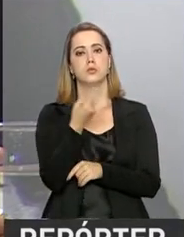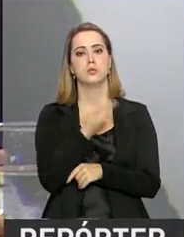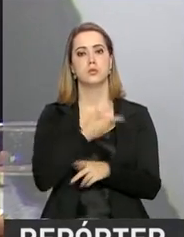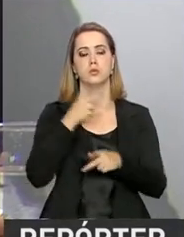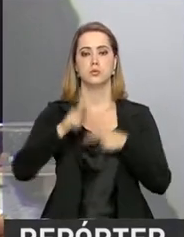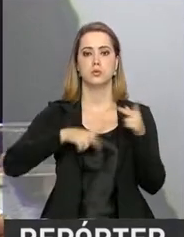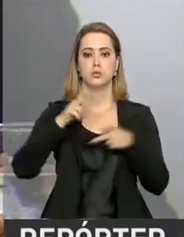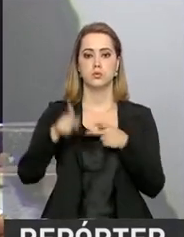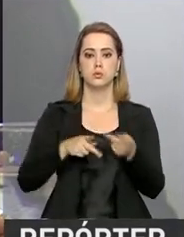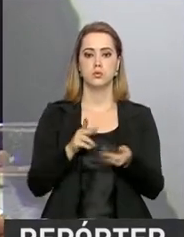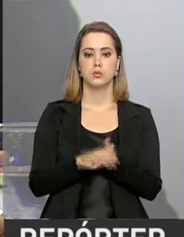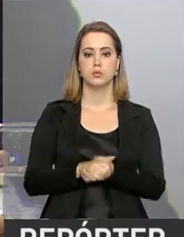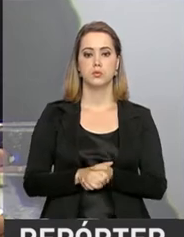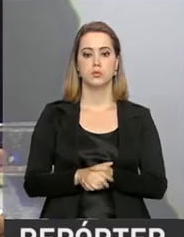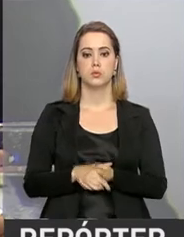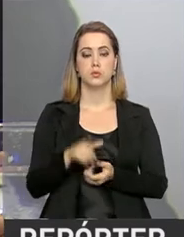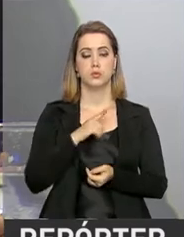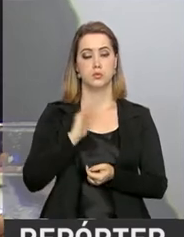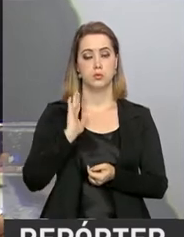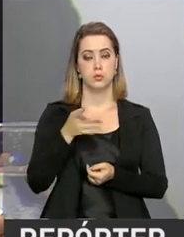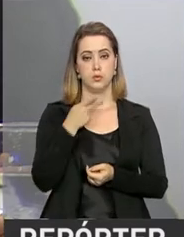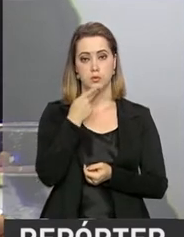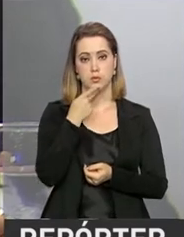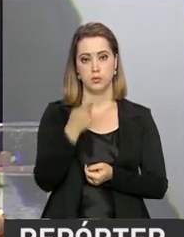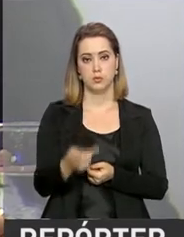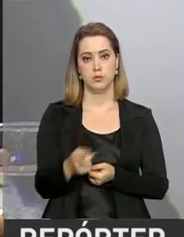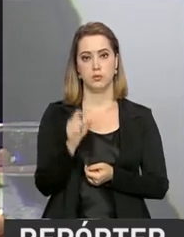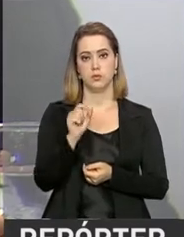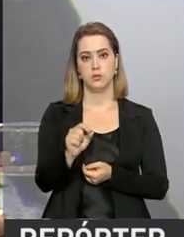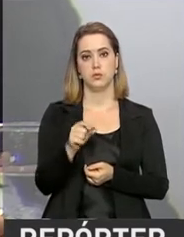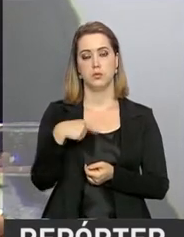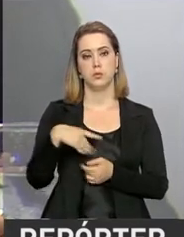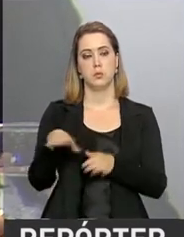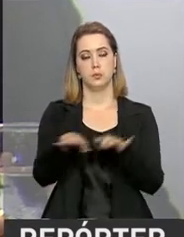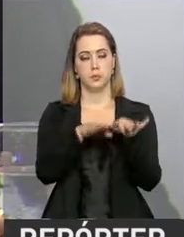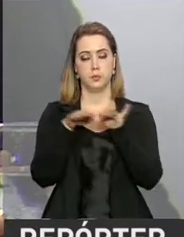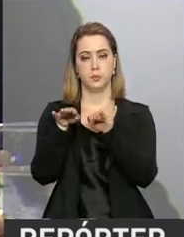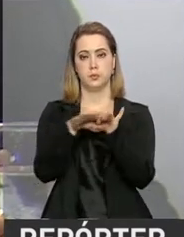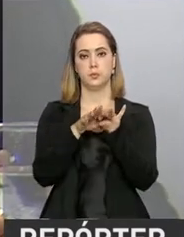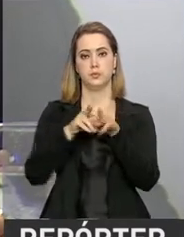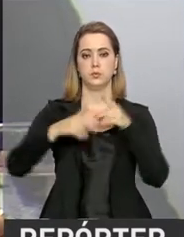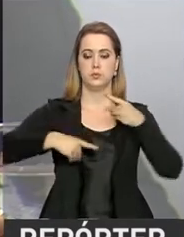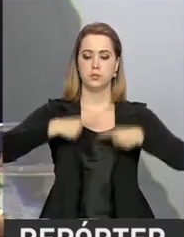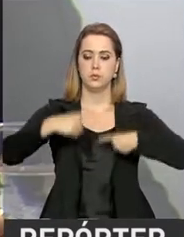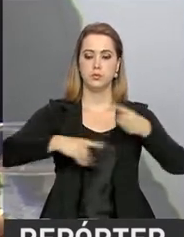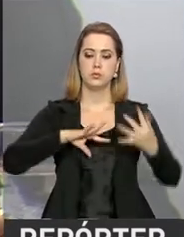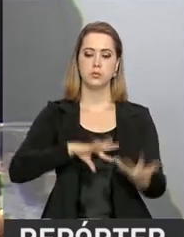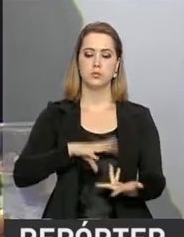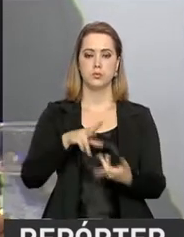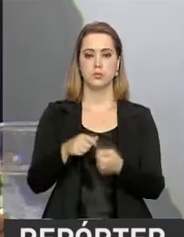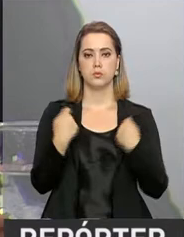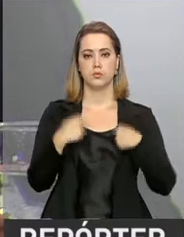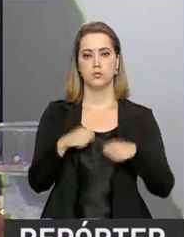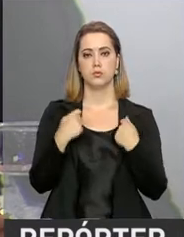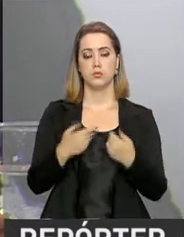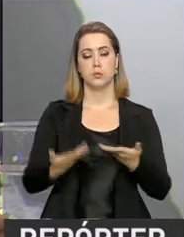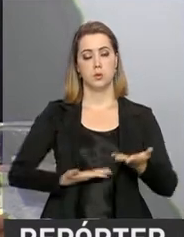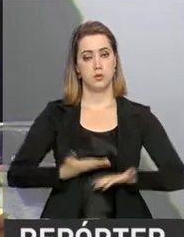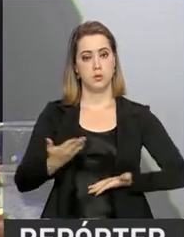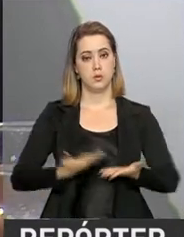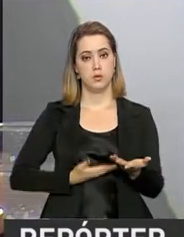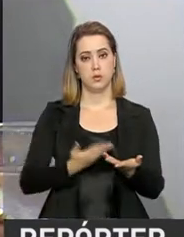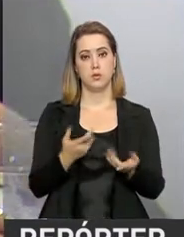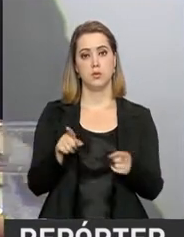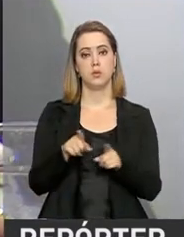povos tenho dito que ainda mais em democracias a política externa deve estar a serviço dos